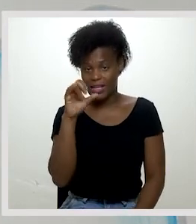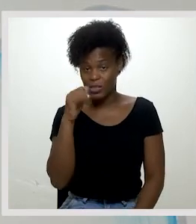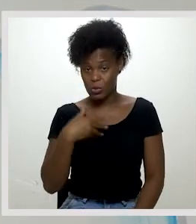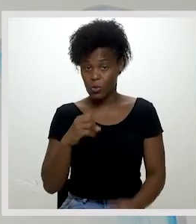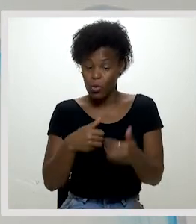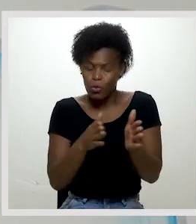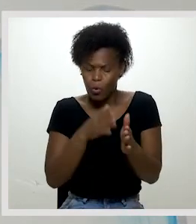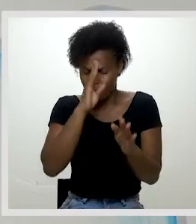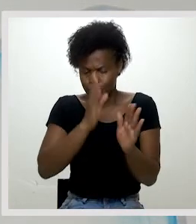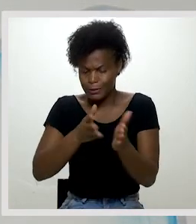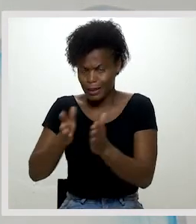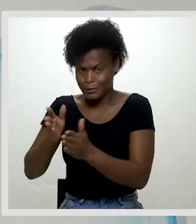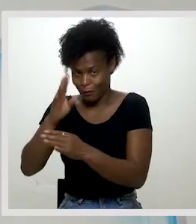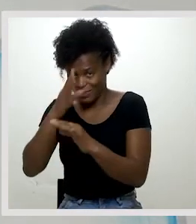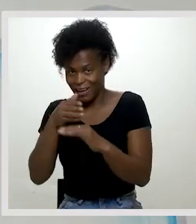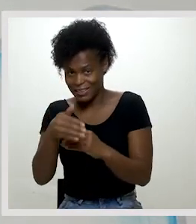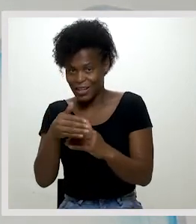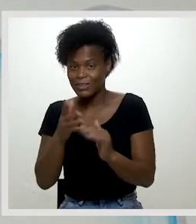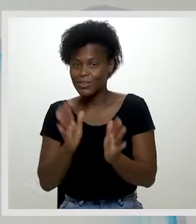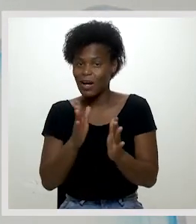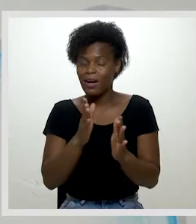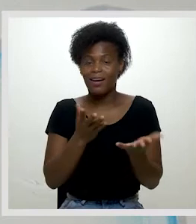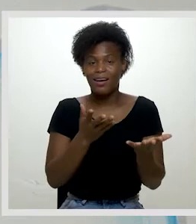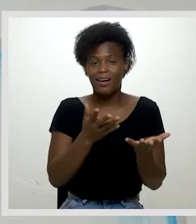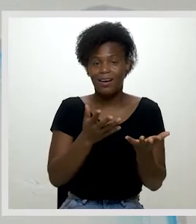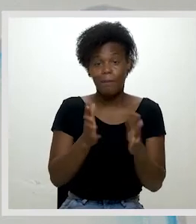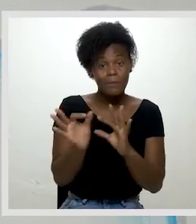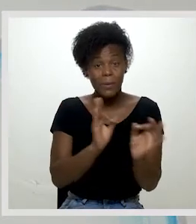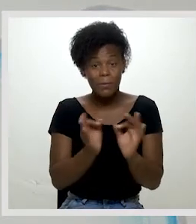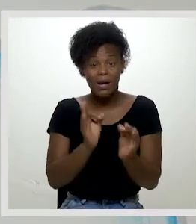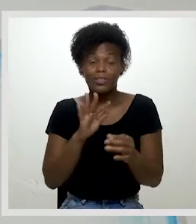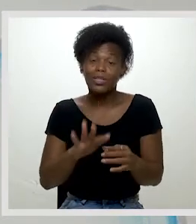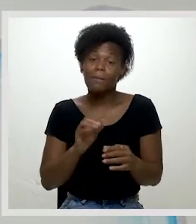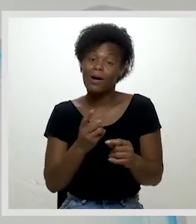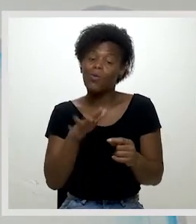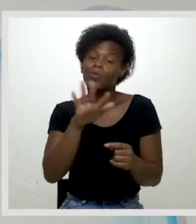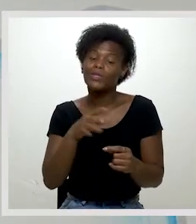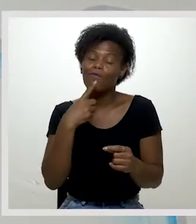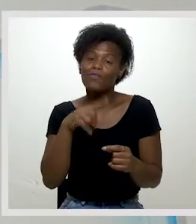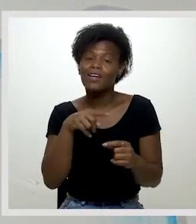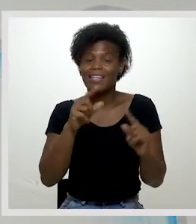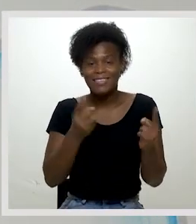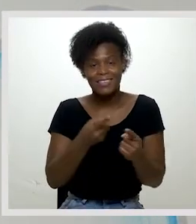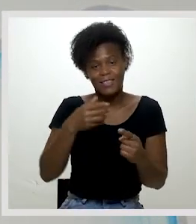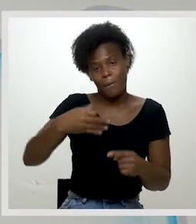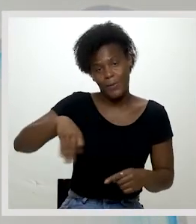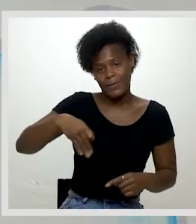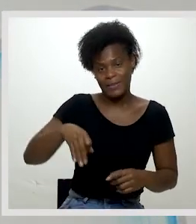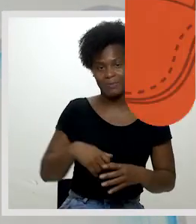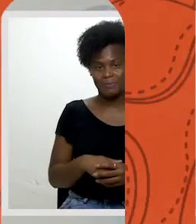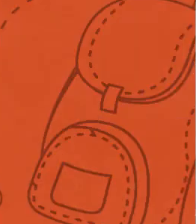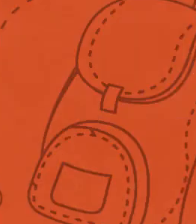este processo, já o RNA de transferência já está pronta para ser utilizada na síntese das